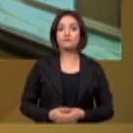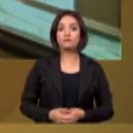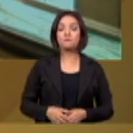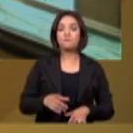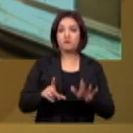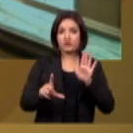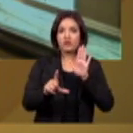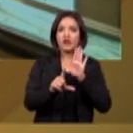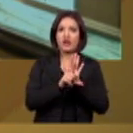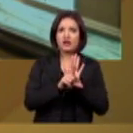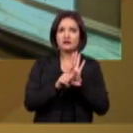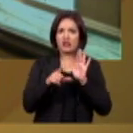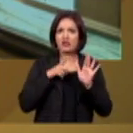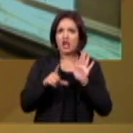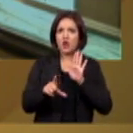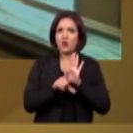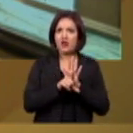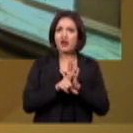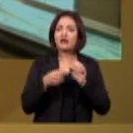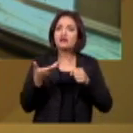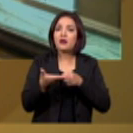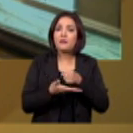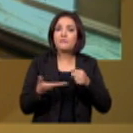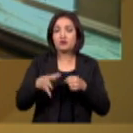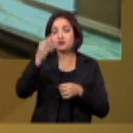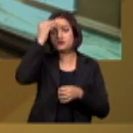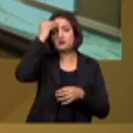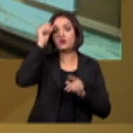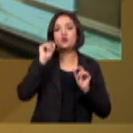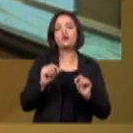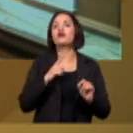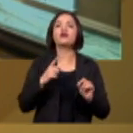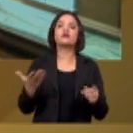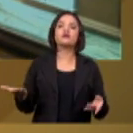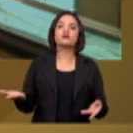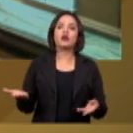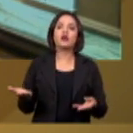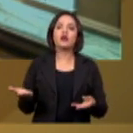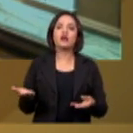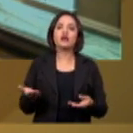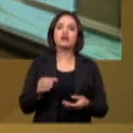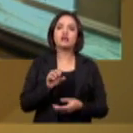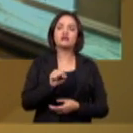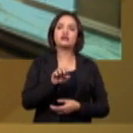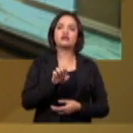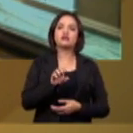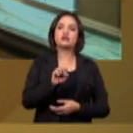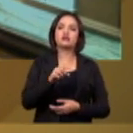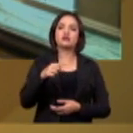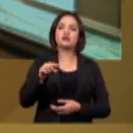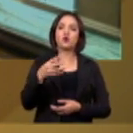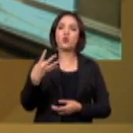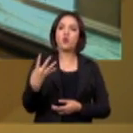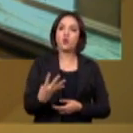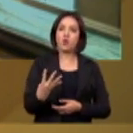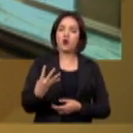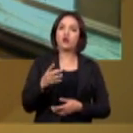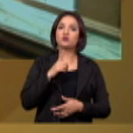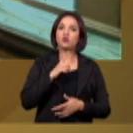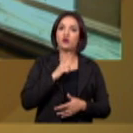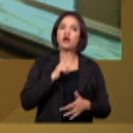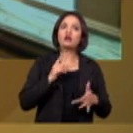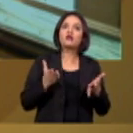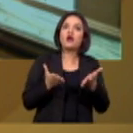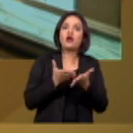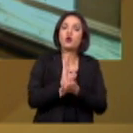respaldam entendia o processo encontra-se na seção latina a qual regula